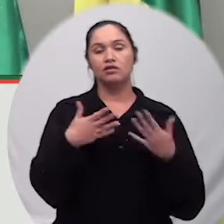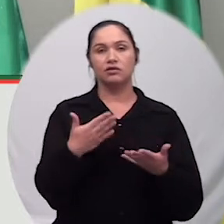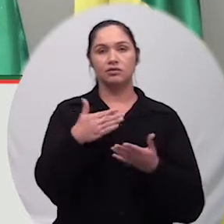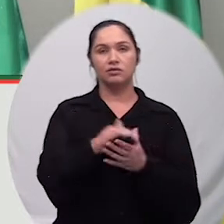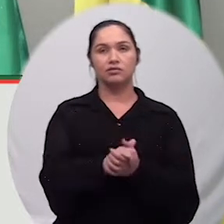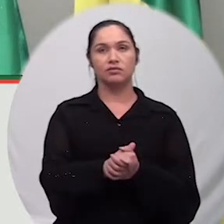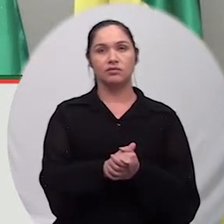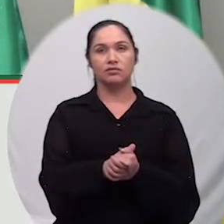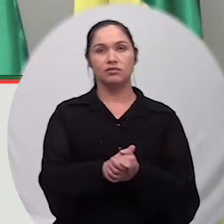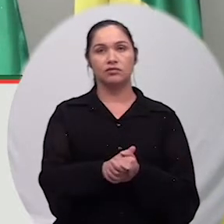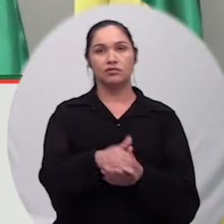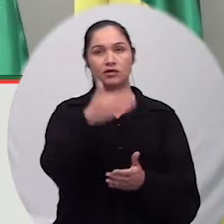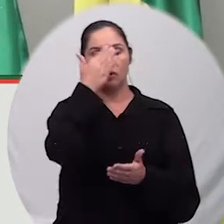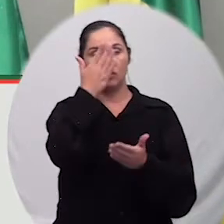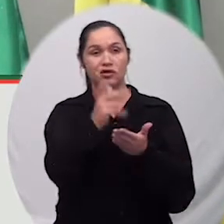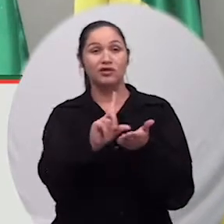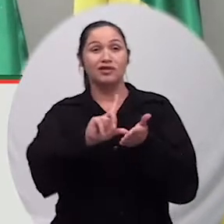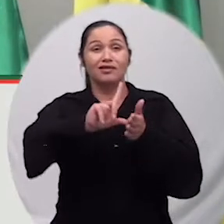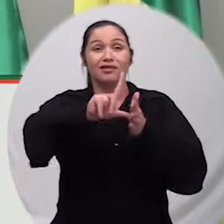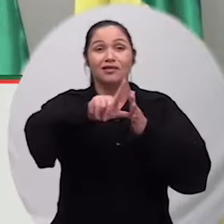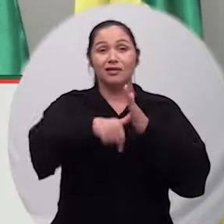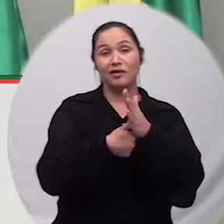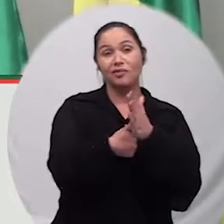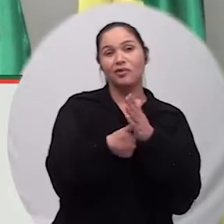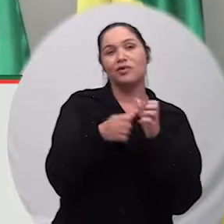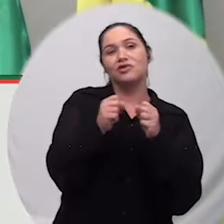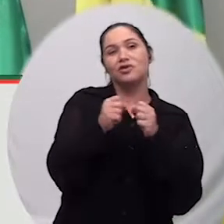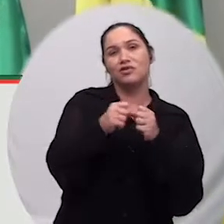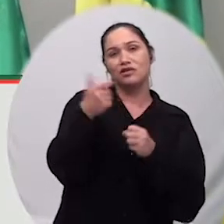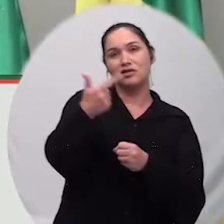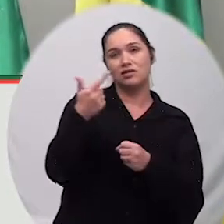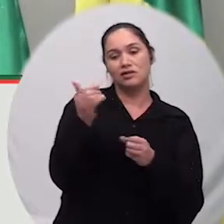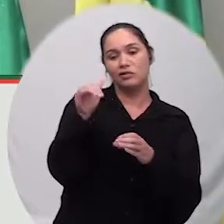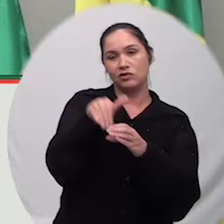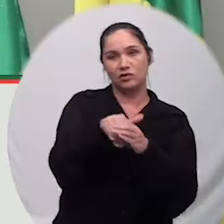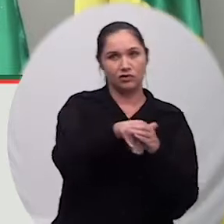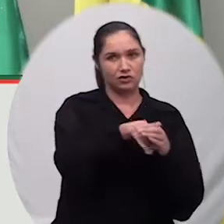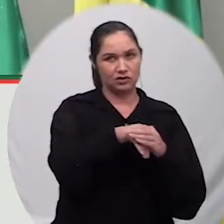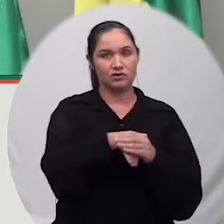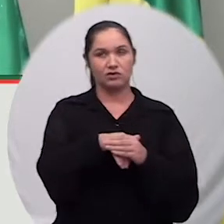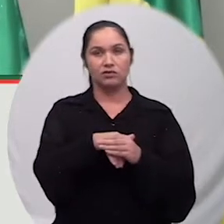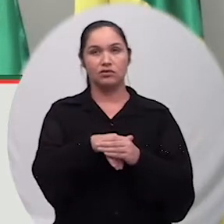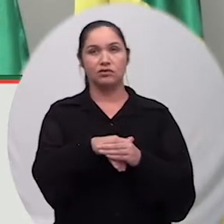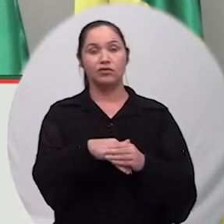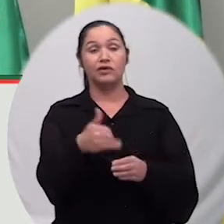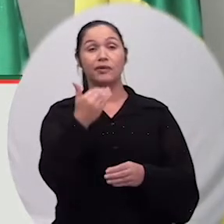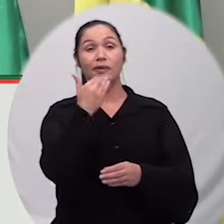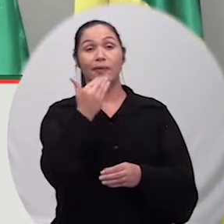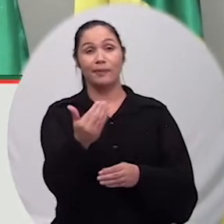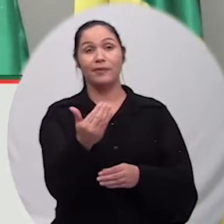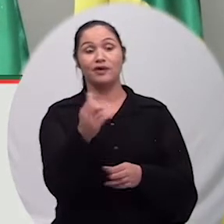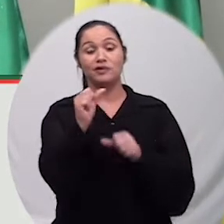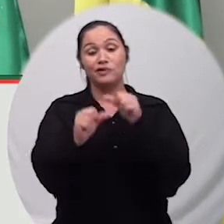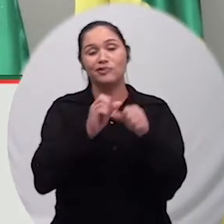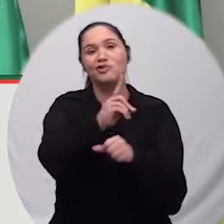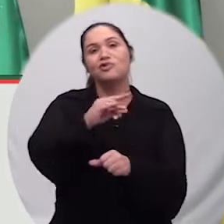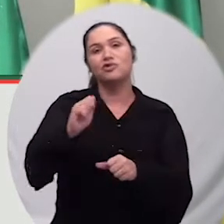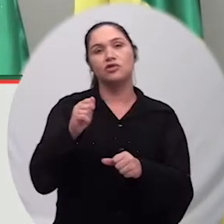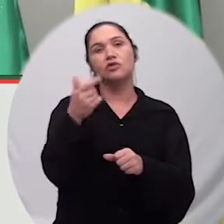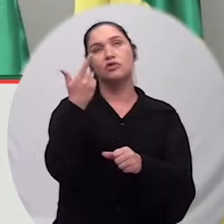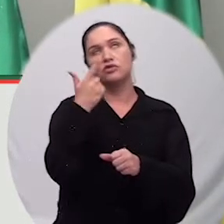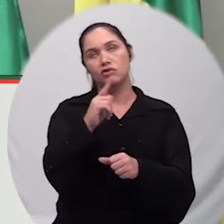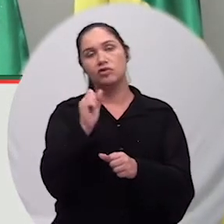que quando ele volte na pauta, então a gente faça a segunda votação. Ok? Então, solicito o adiamento também